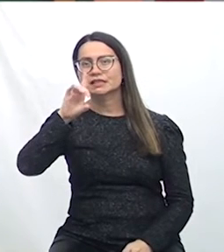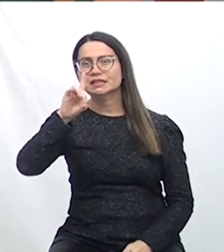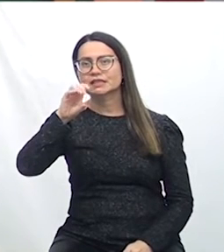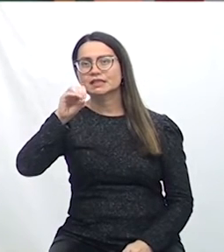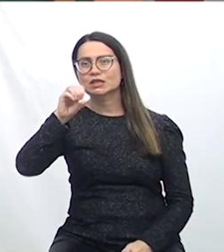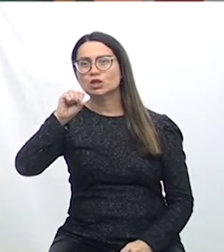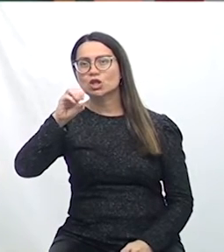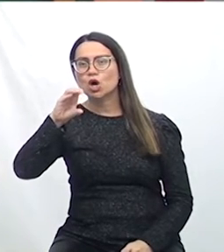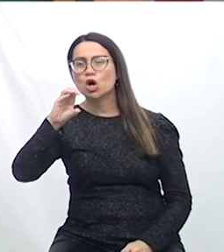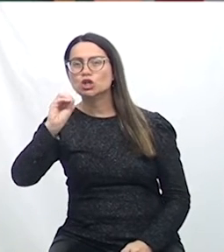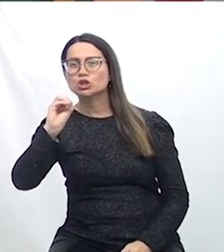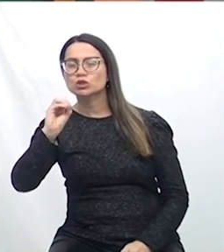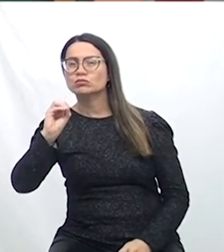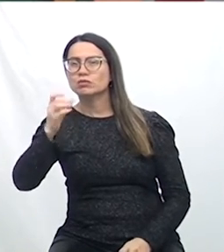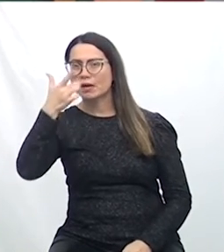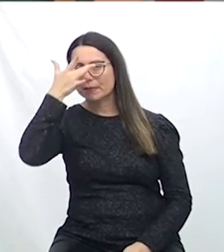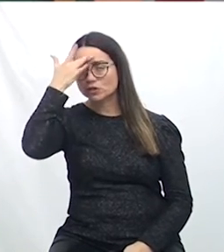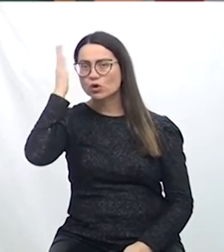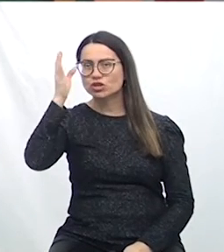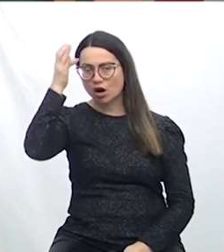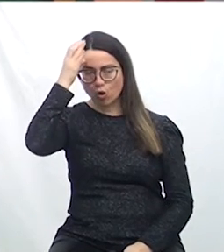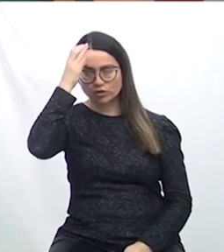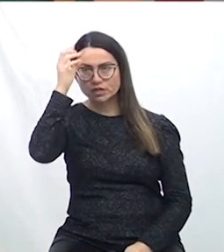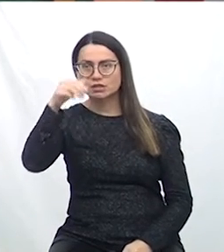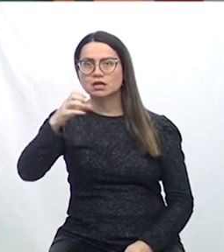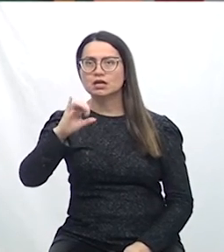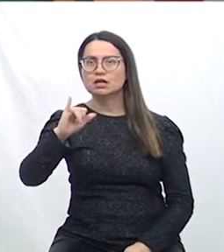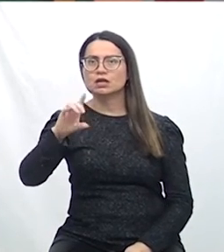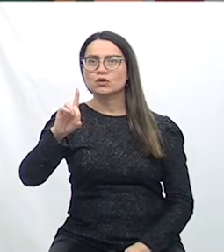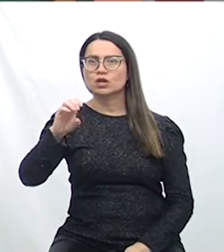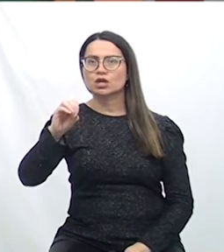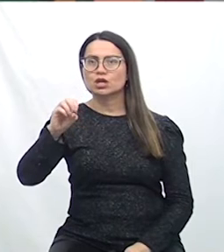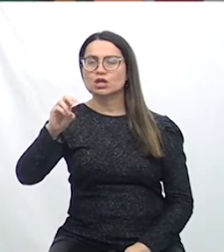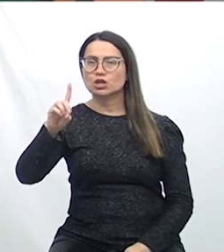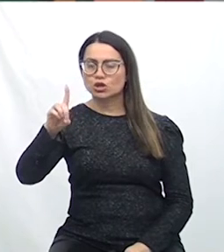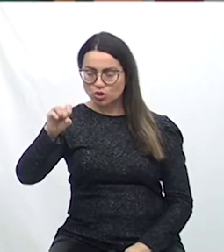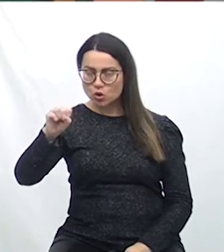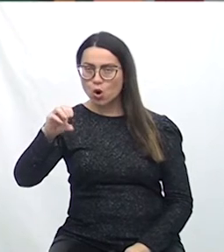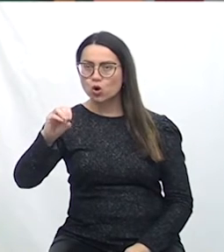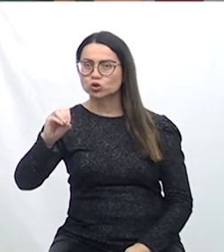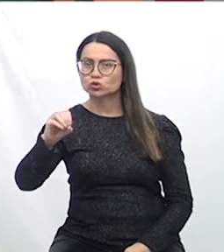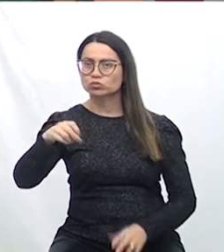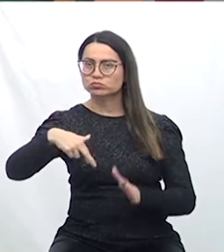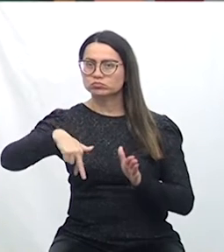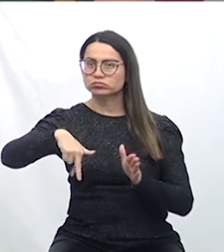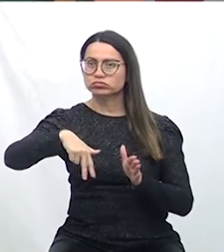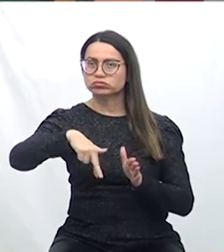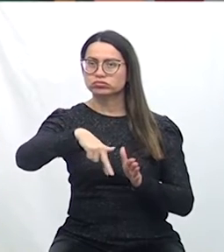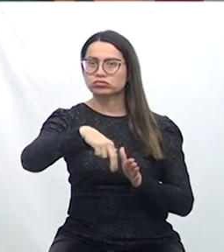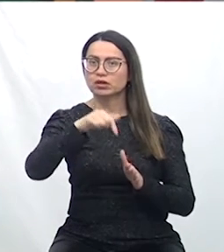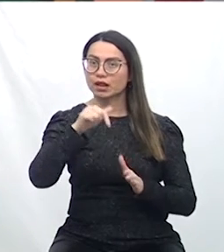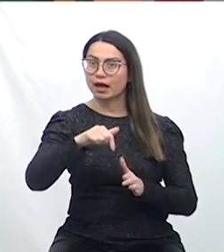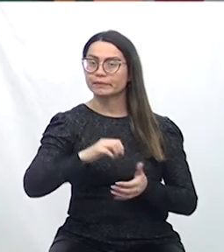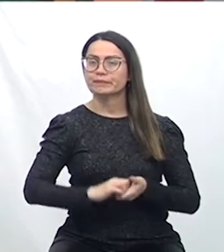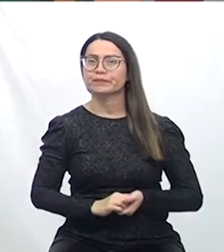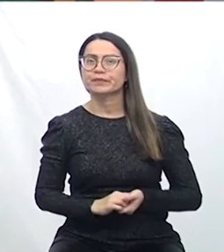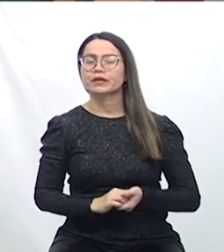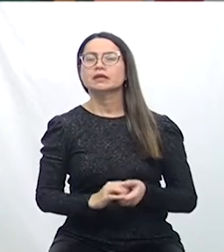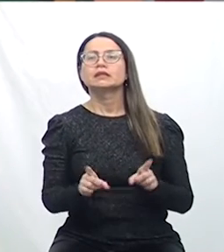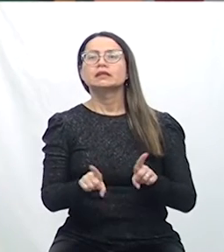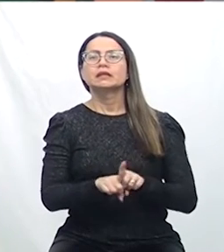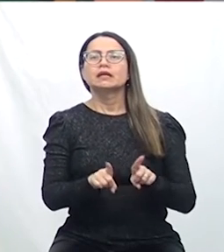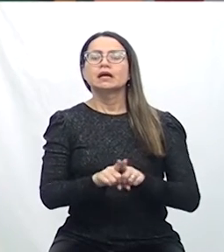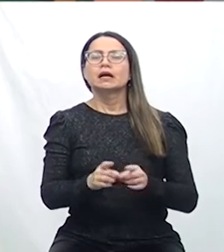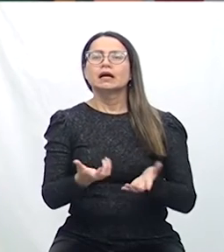conscientizar que o idoso atravessa lá na frente. Aí, aproveitando a emenda, foi respondido também aqui pela prefeitura o nosso